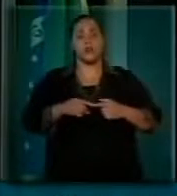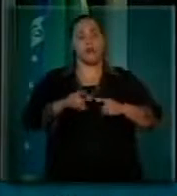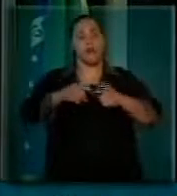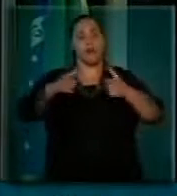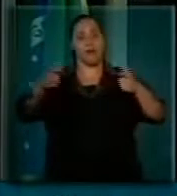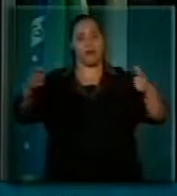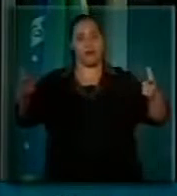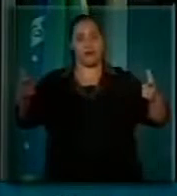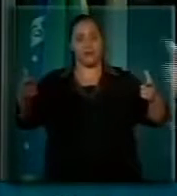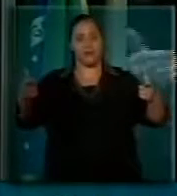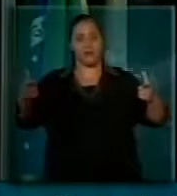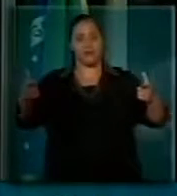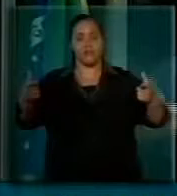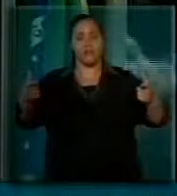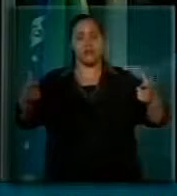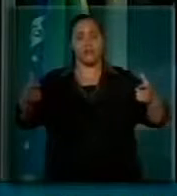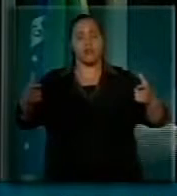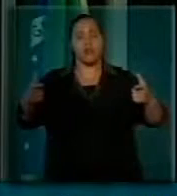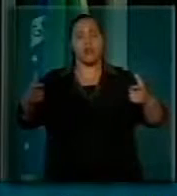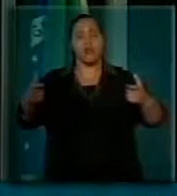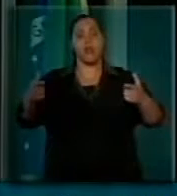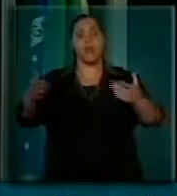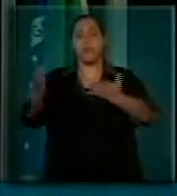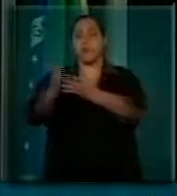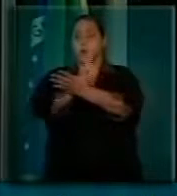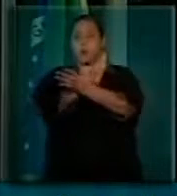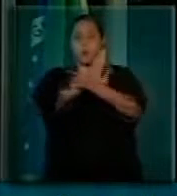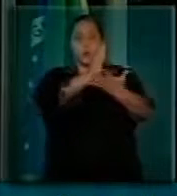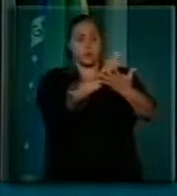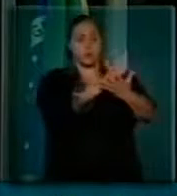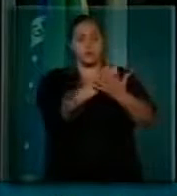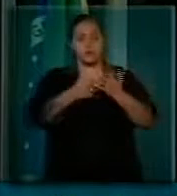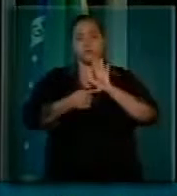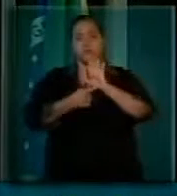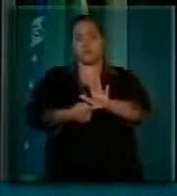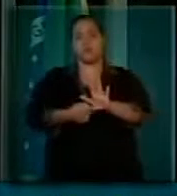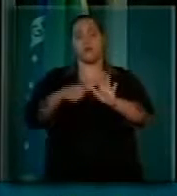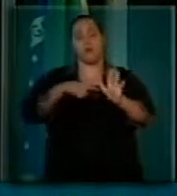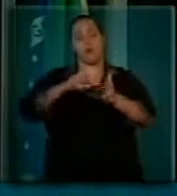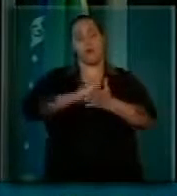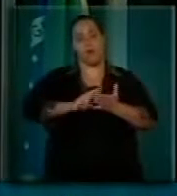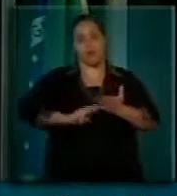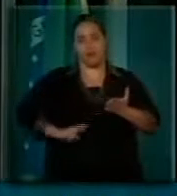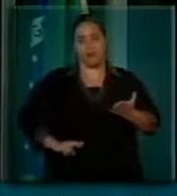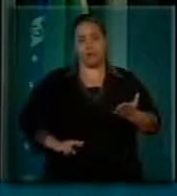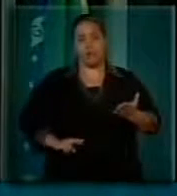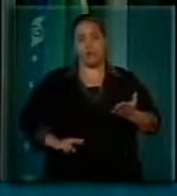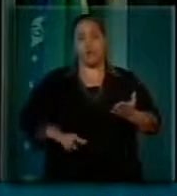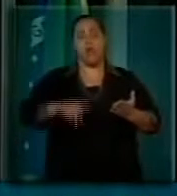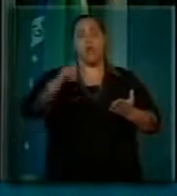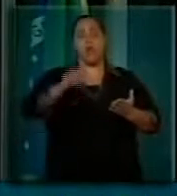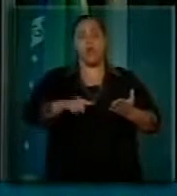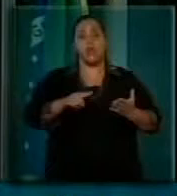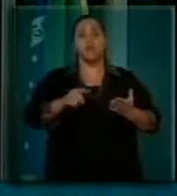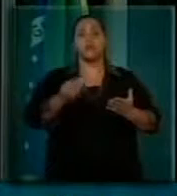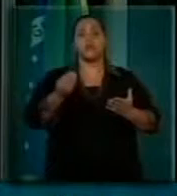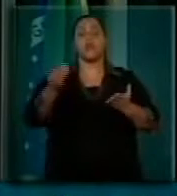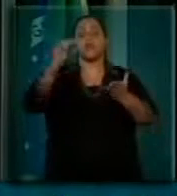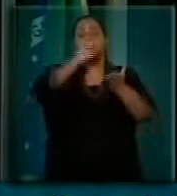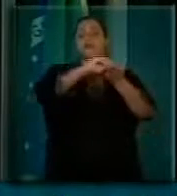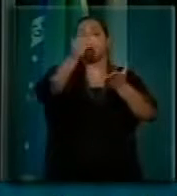está colocado, ou grande parte do que está colocada no nosso relatório, é oriunda